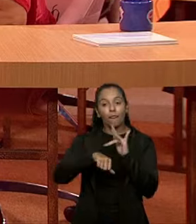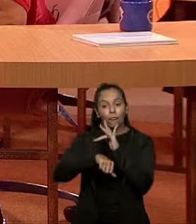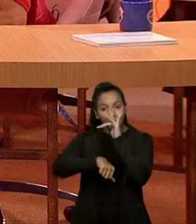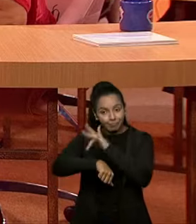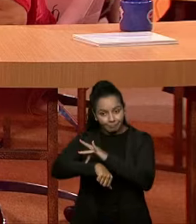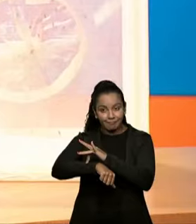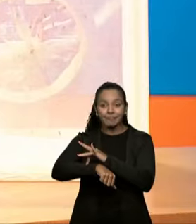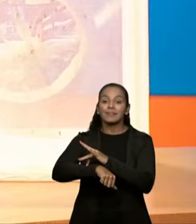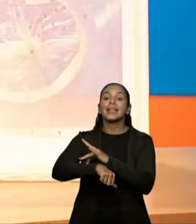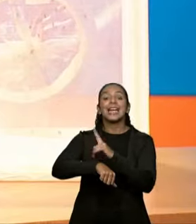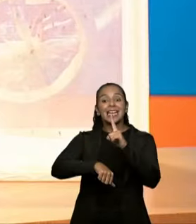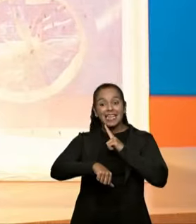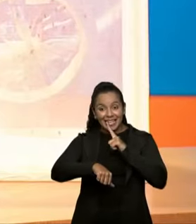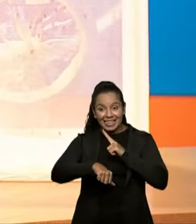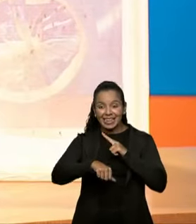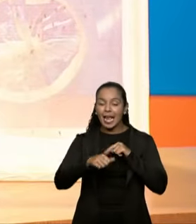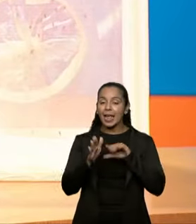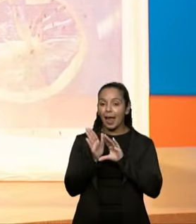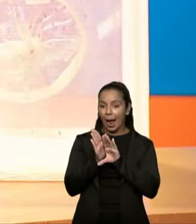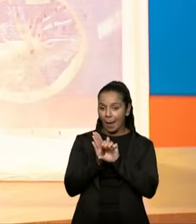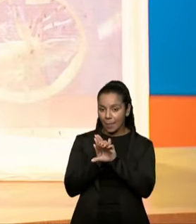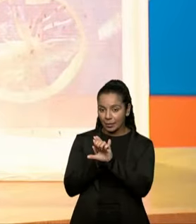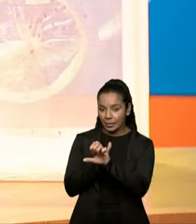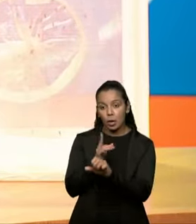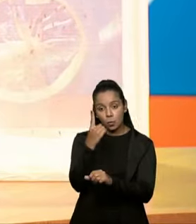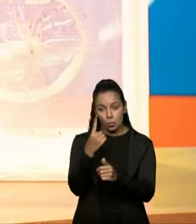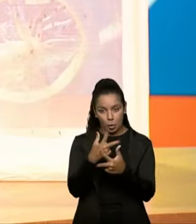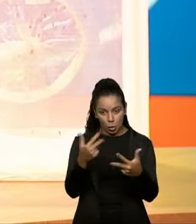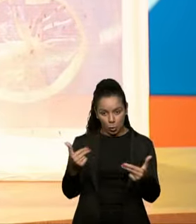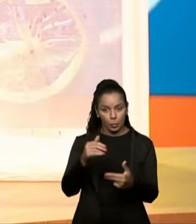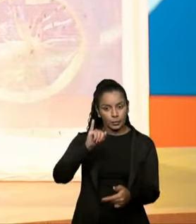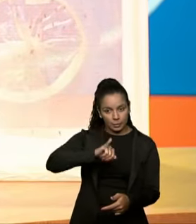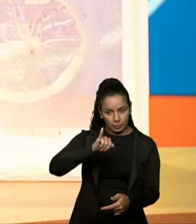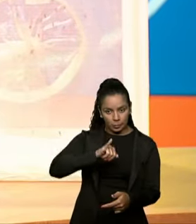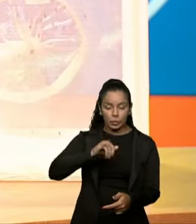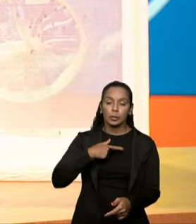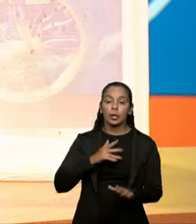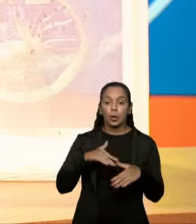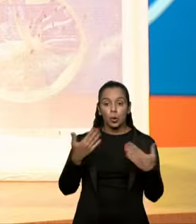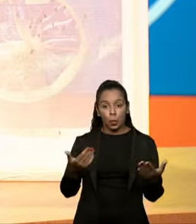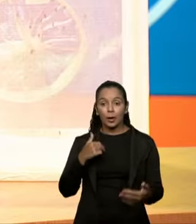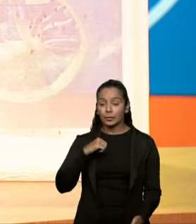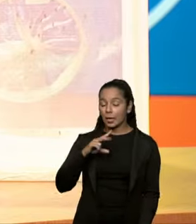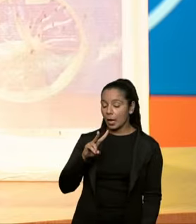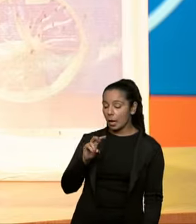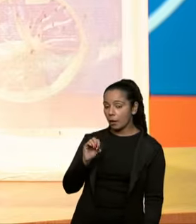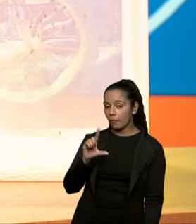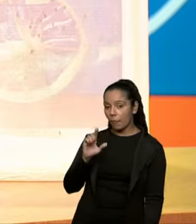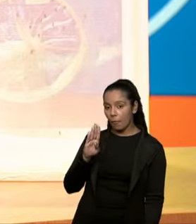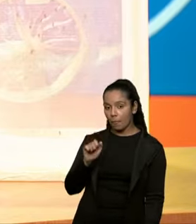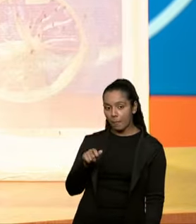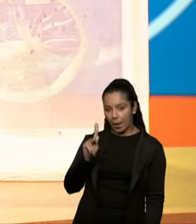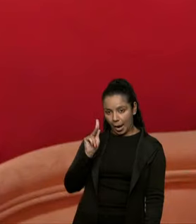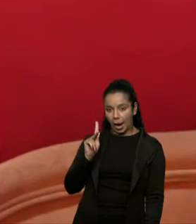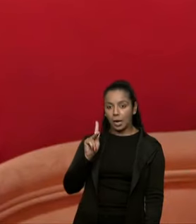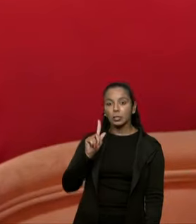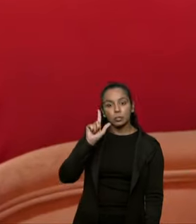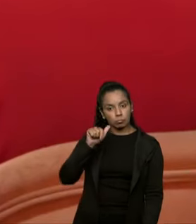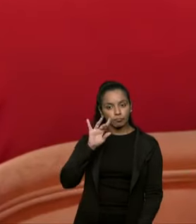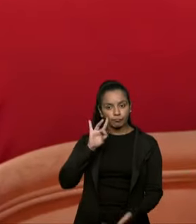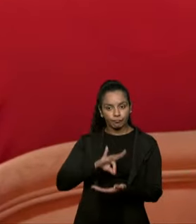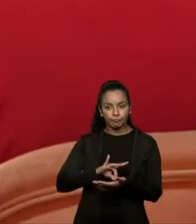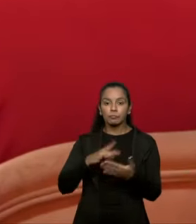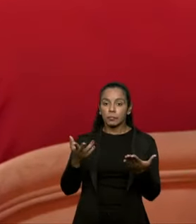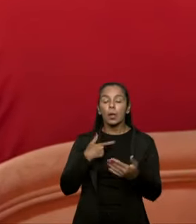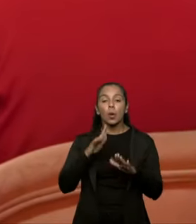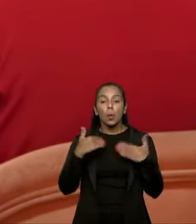que tem a bactéria. E aí tem duas coisas importantes. Uma é que quando você está com a Wolbachia, não é transgênico, tá? Tá. É, quando você